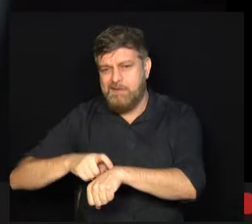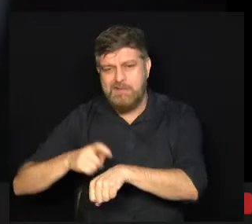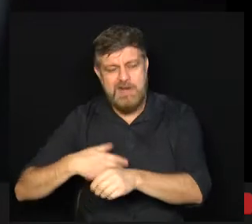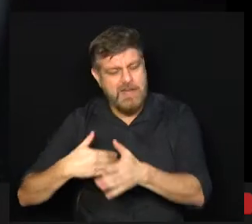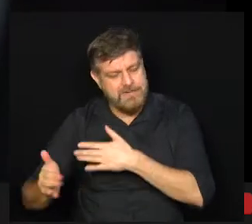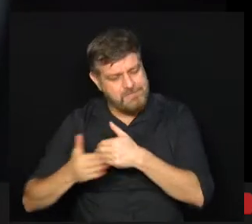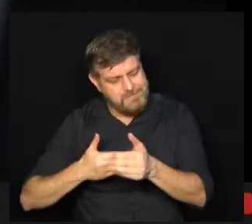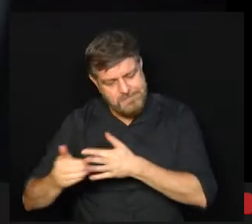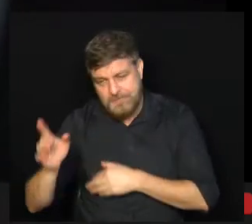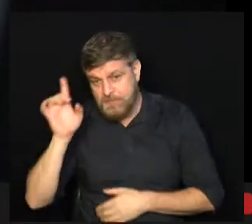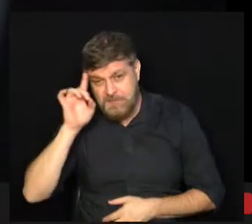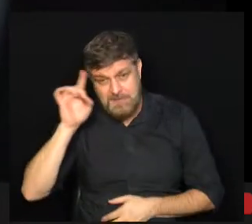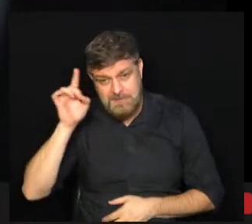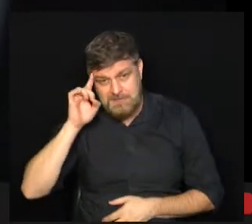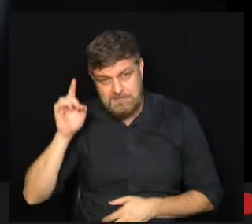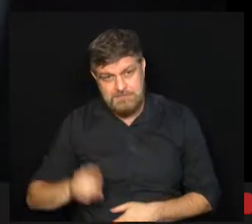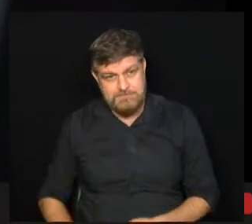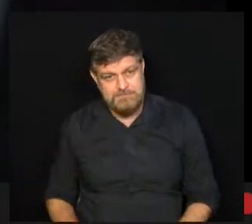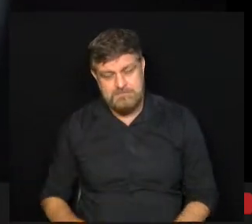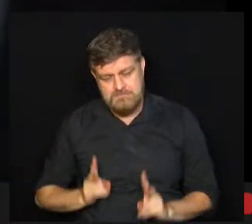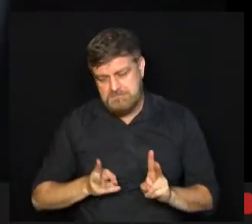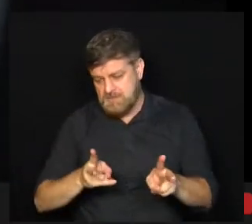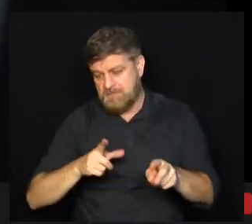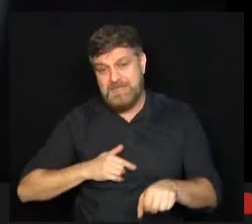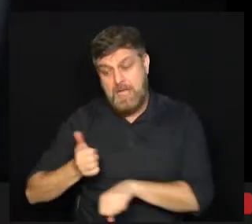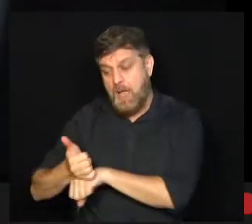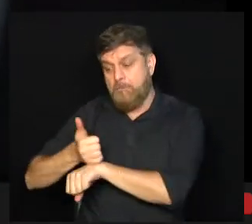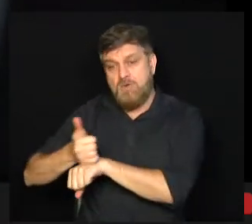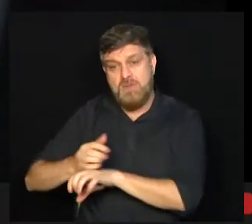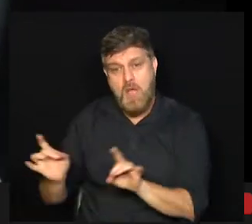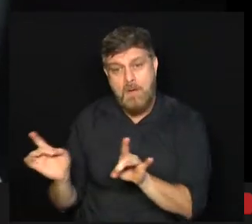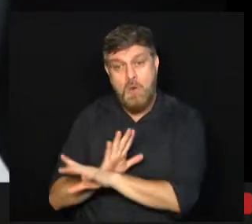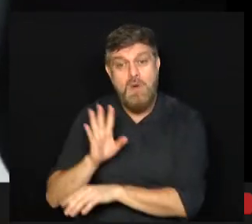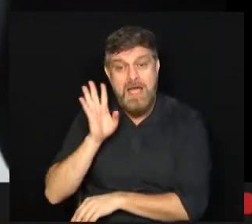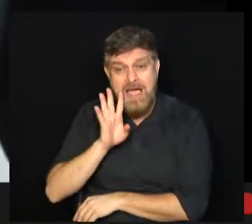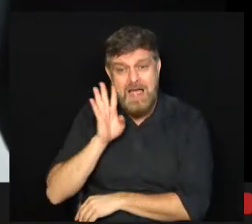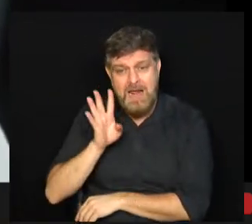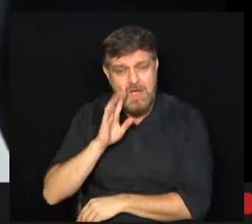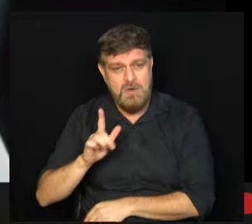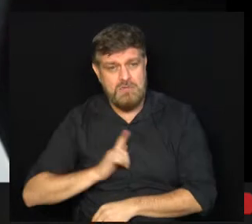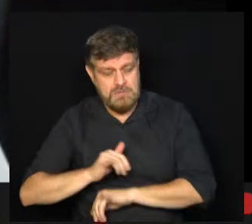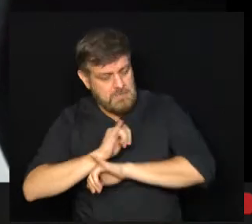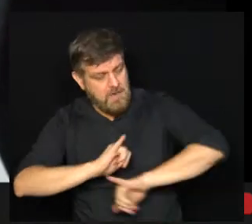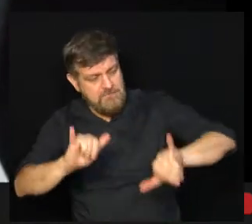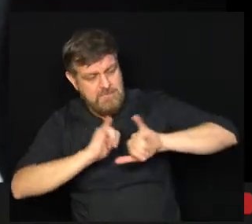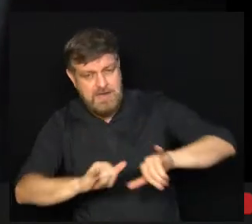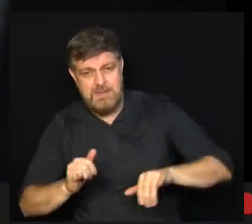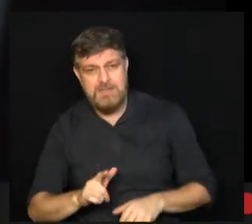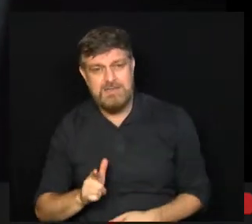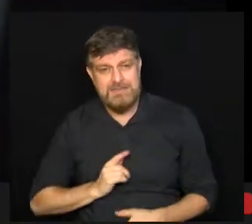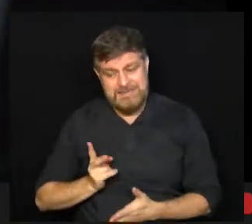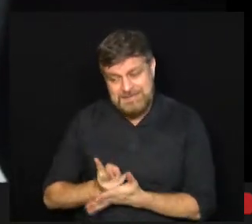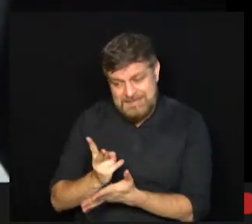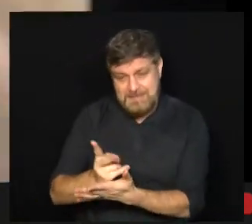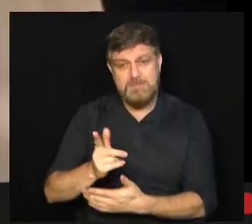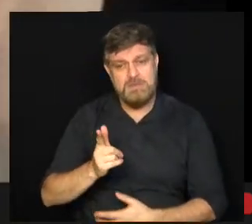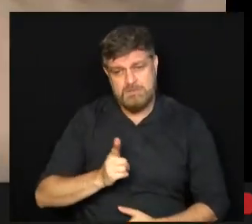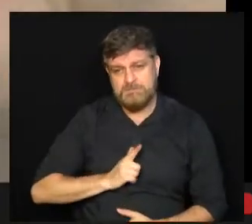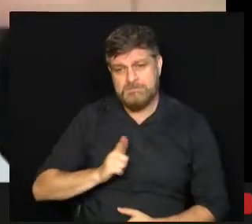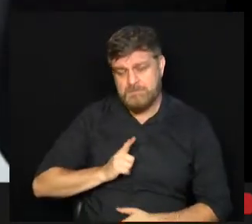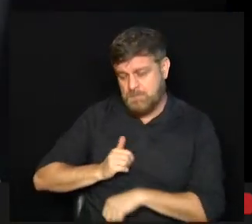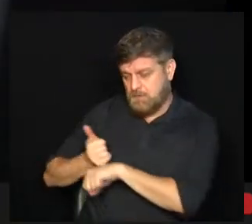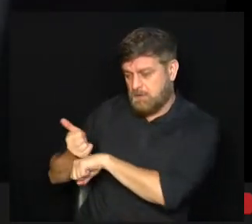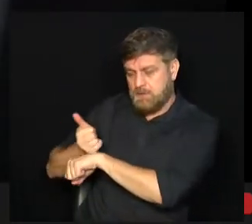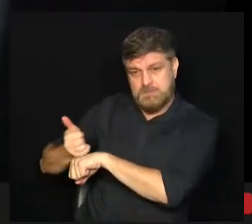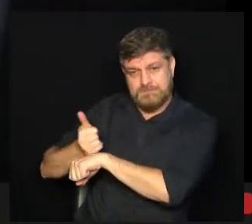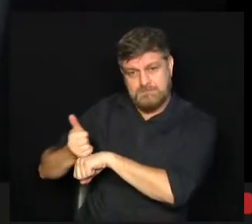dia, né, em qualquer ocasião. Uma coisa legal contar é que, para vocês terem uma ideia, sempre tem